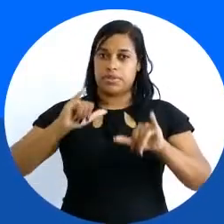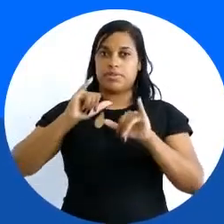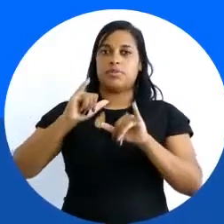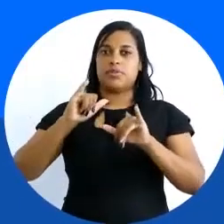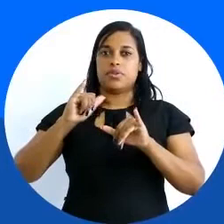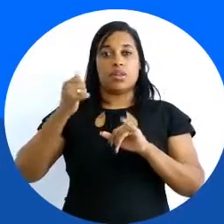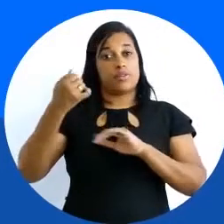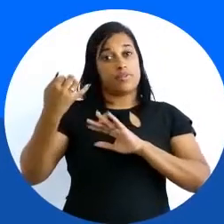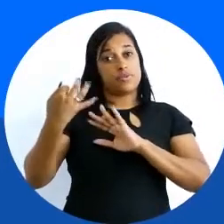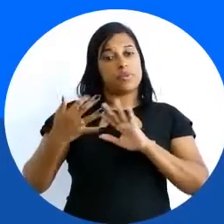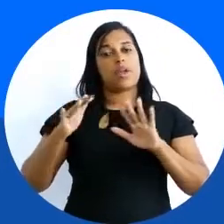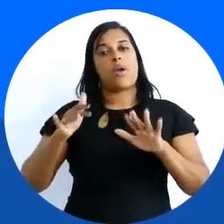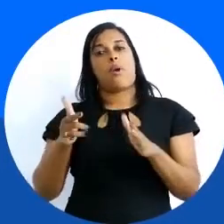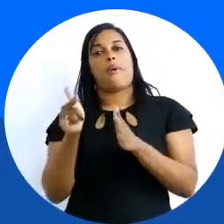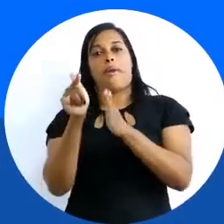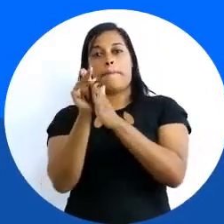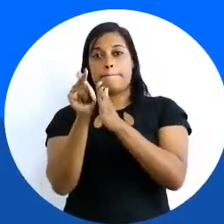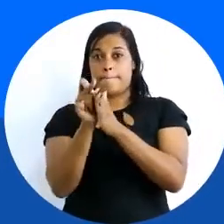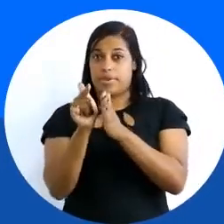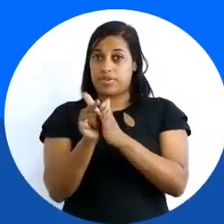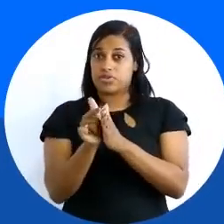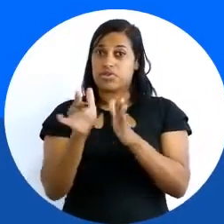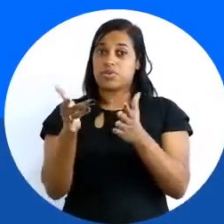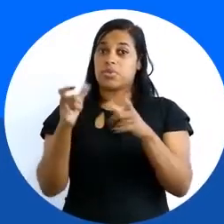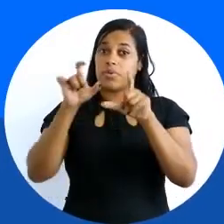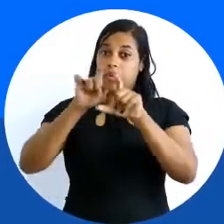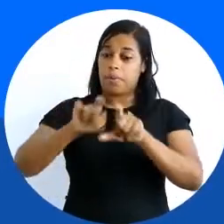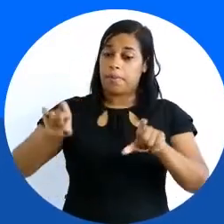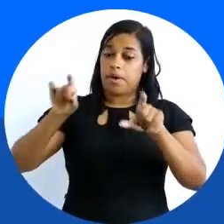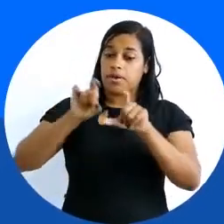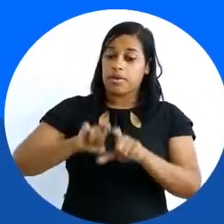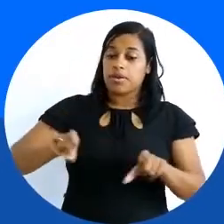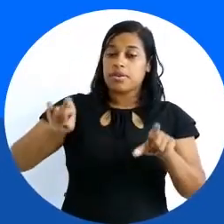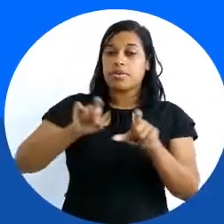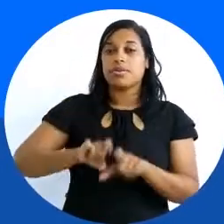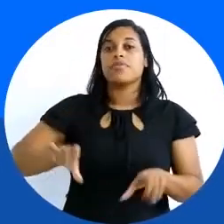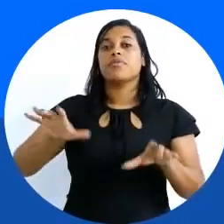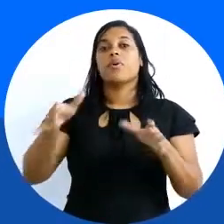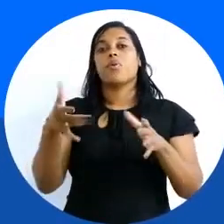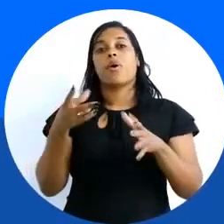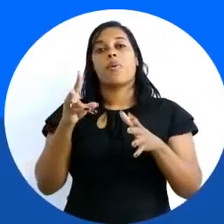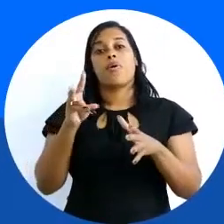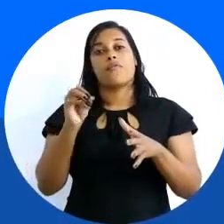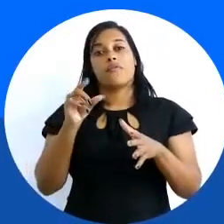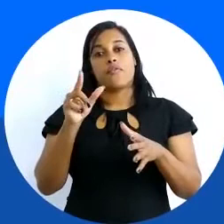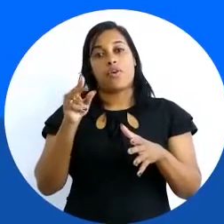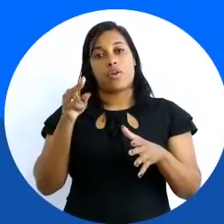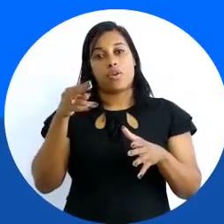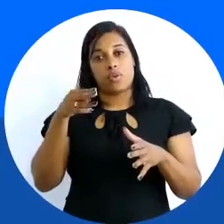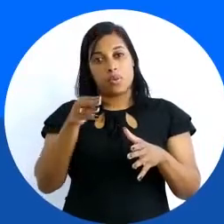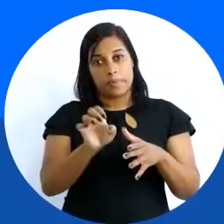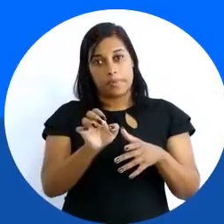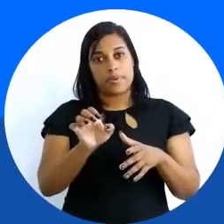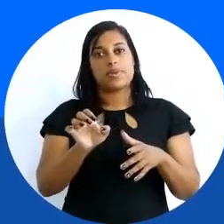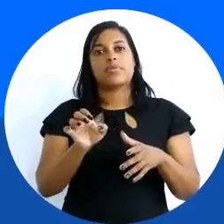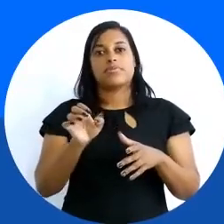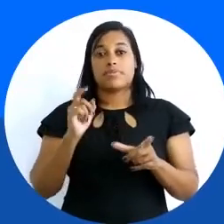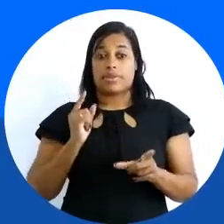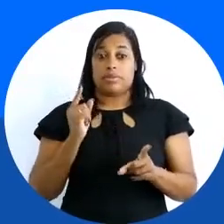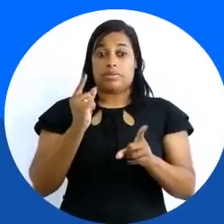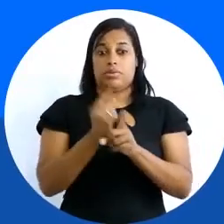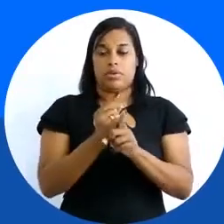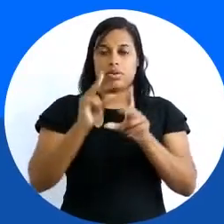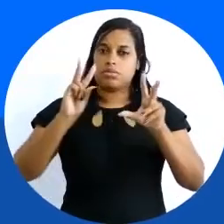vai dizer qual é a página, qual é o parágrafo, qual é a parte, qual é o volume, onde vai estar localizado